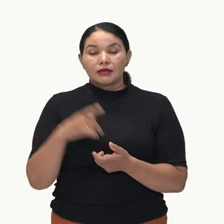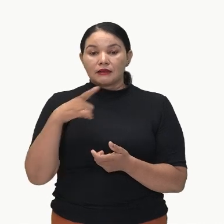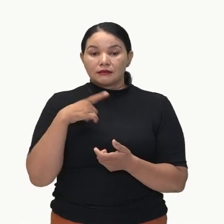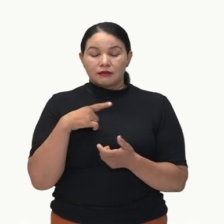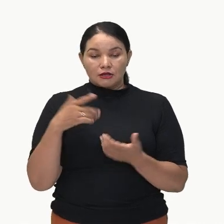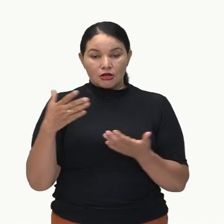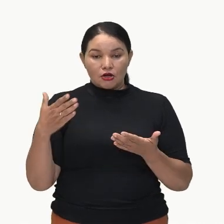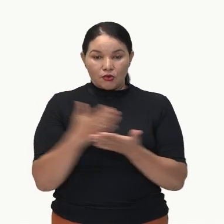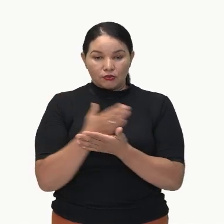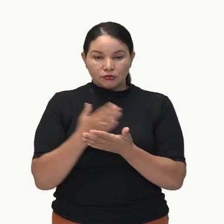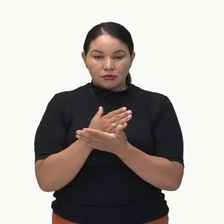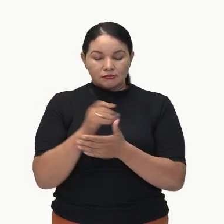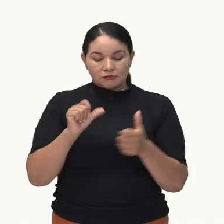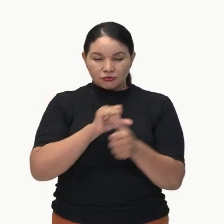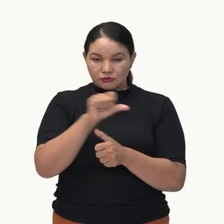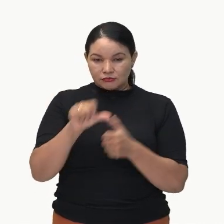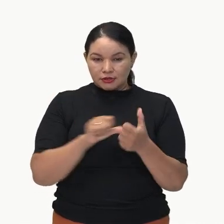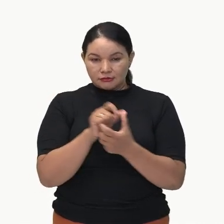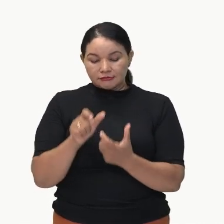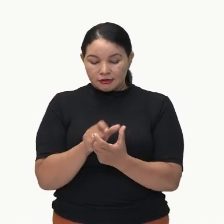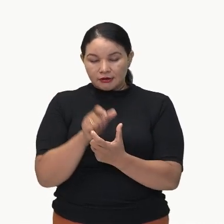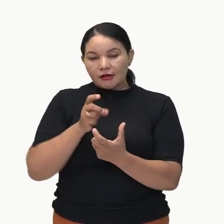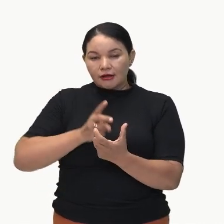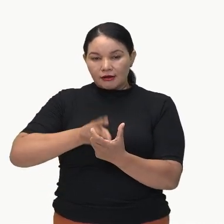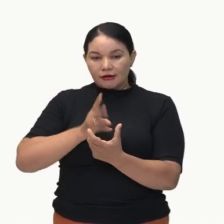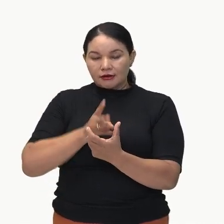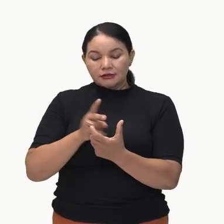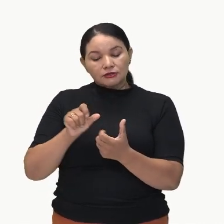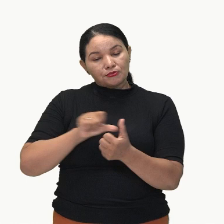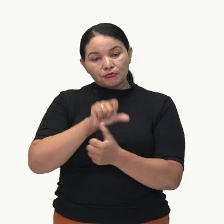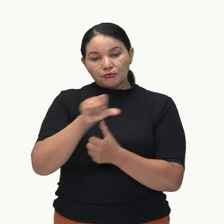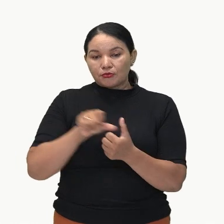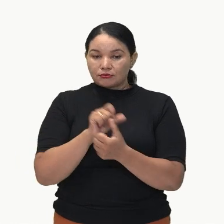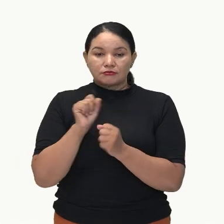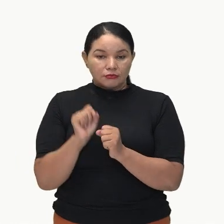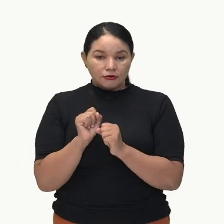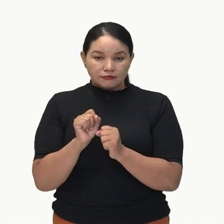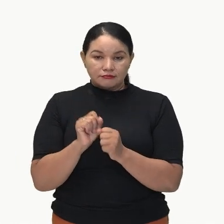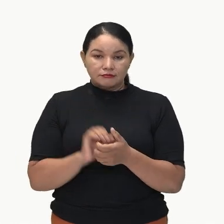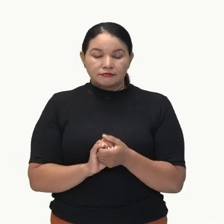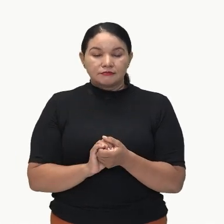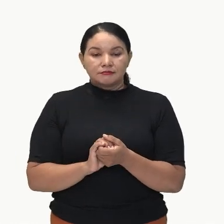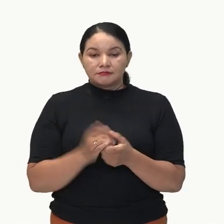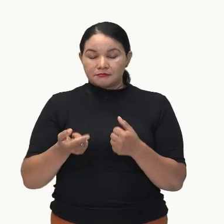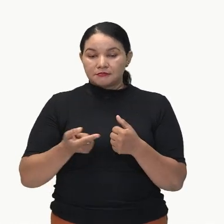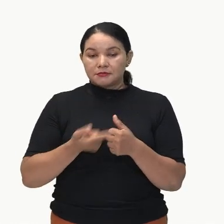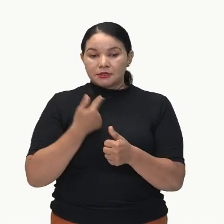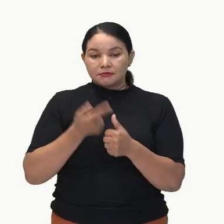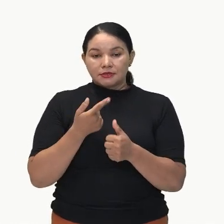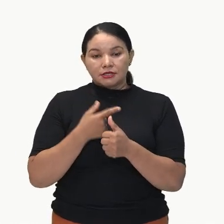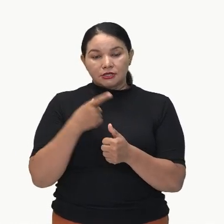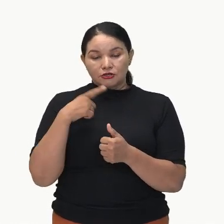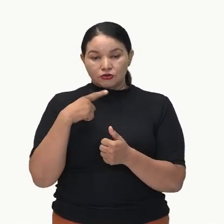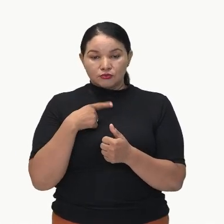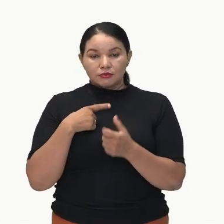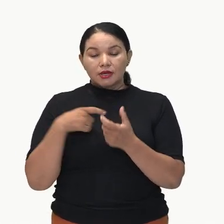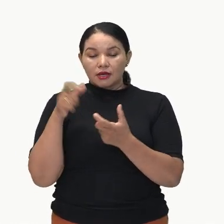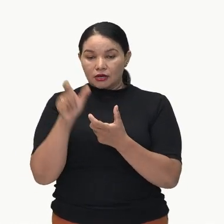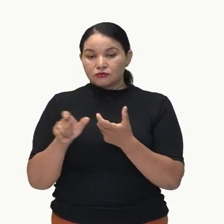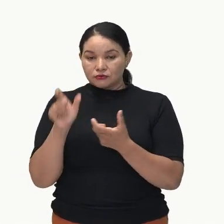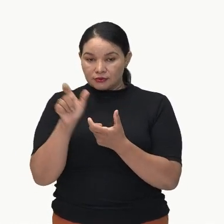irregularidade em toda a raiz. Vamos observar aqui. Primeiro, nós temos as desinências,